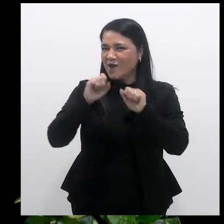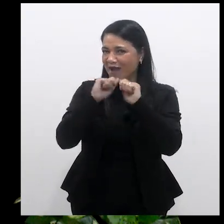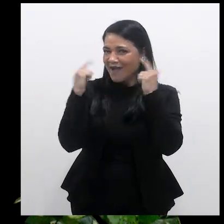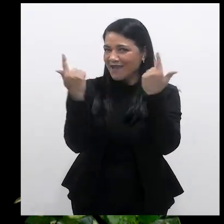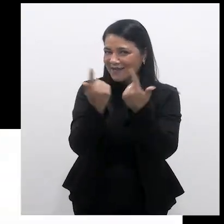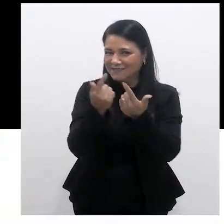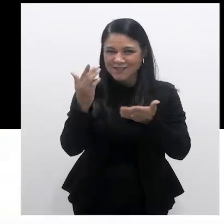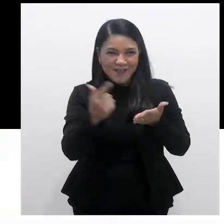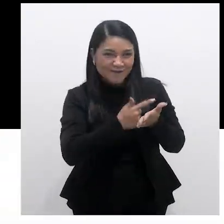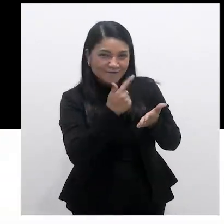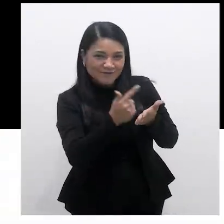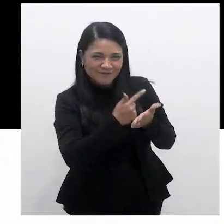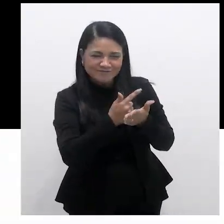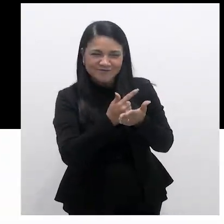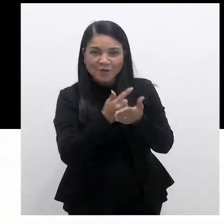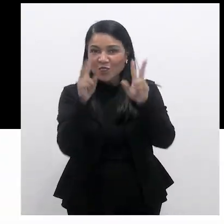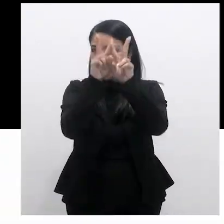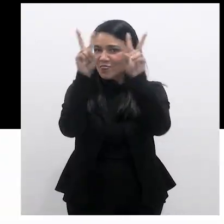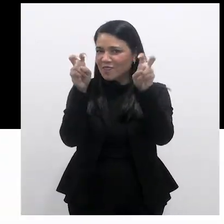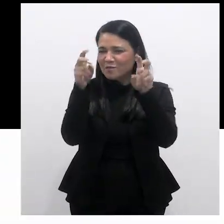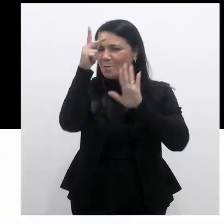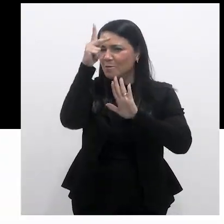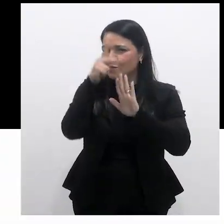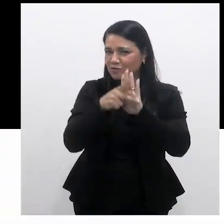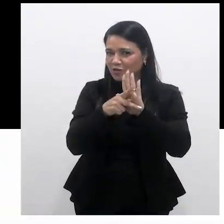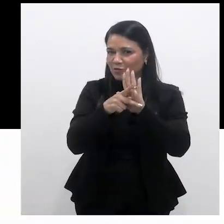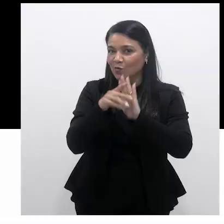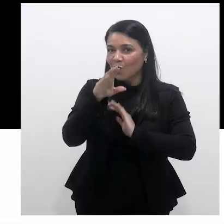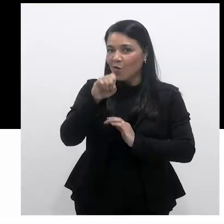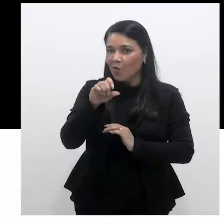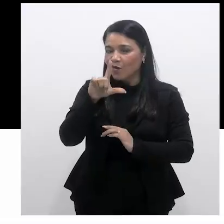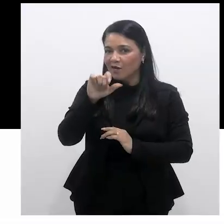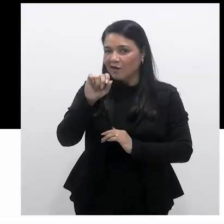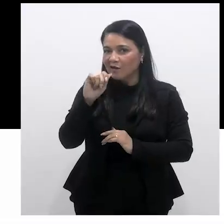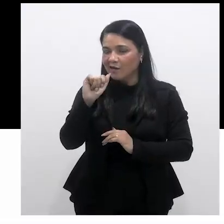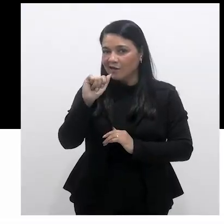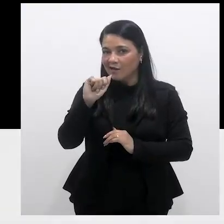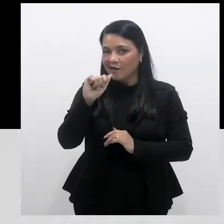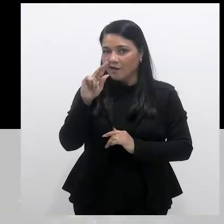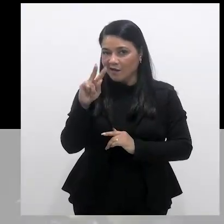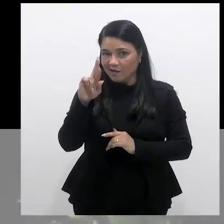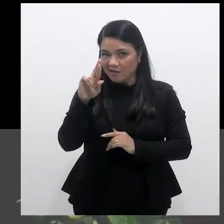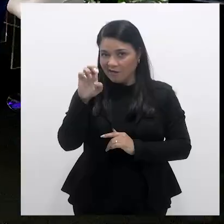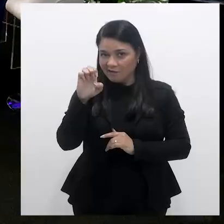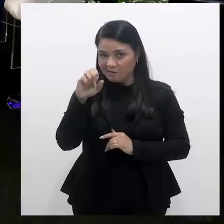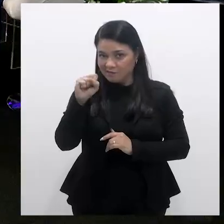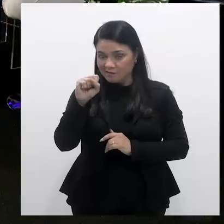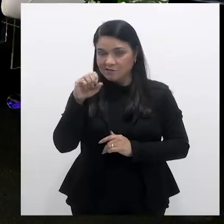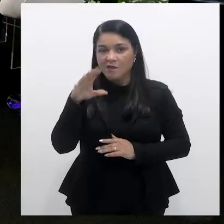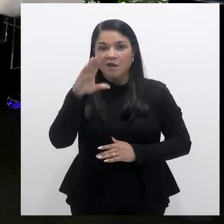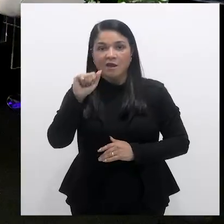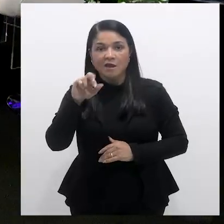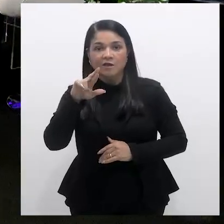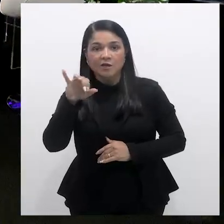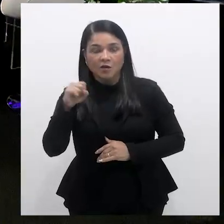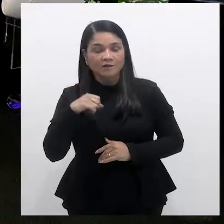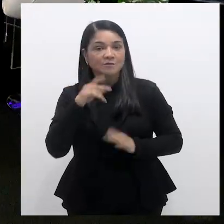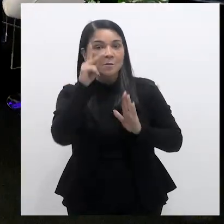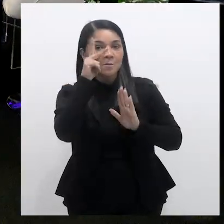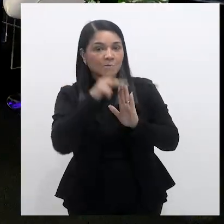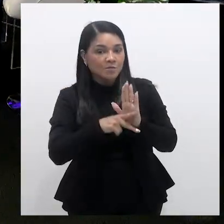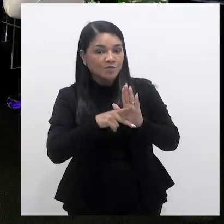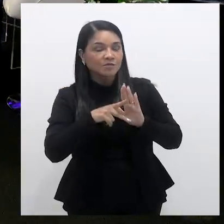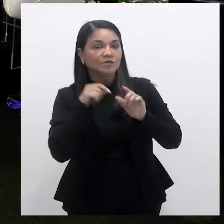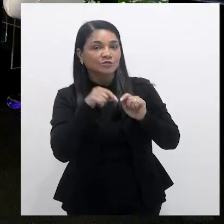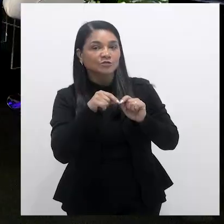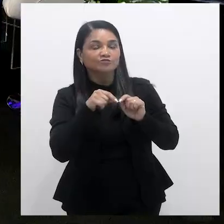Voltando com o nosso Alerj Revista, agora a gente vai falar sobre o projeto Olhares Cariocas com a curadora do projeto, Ana Brites. Ana,